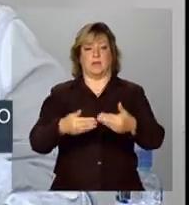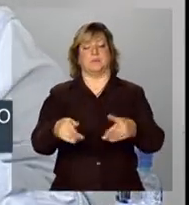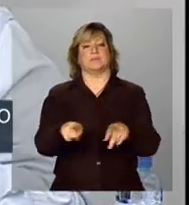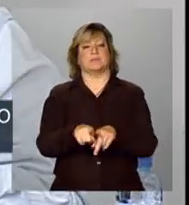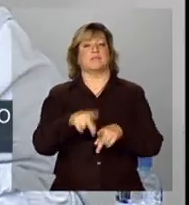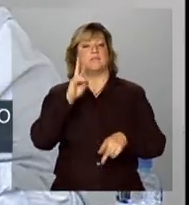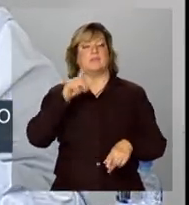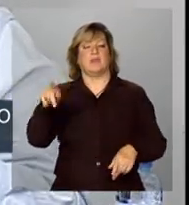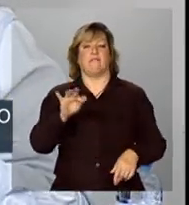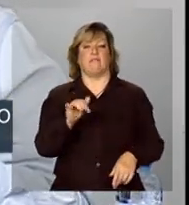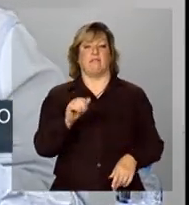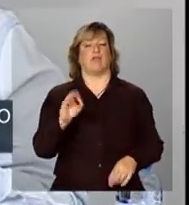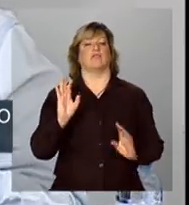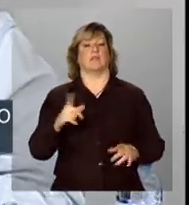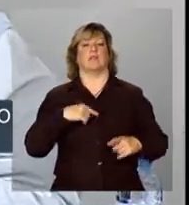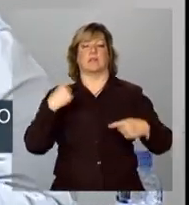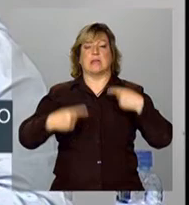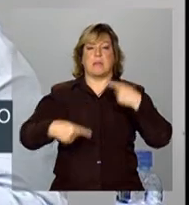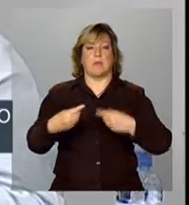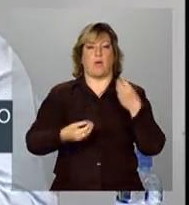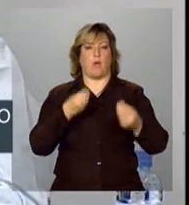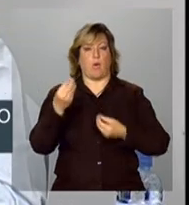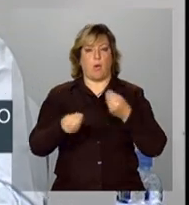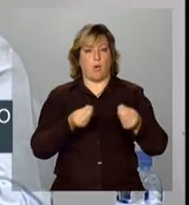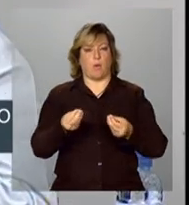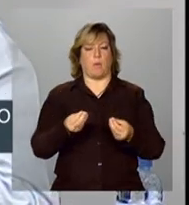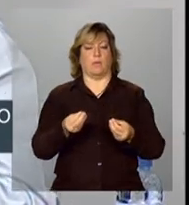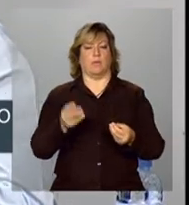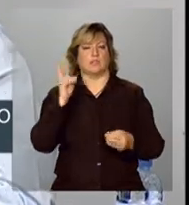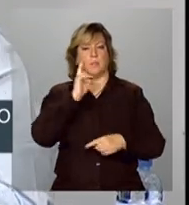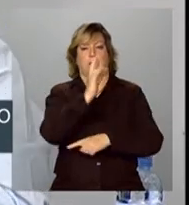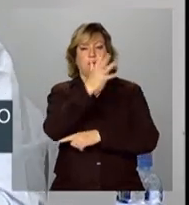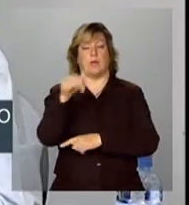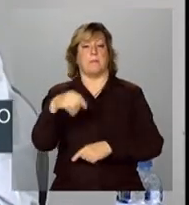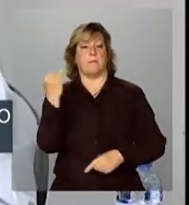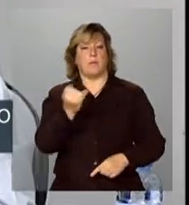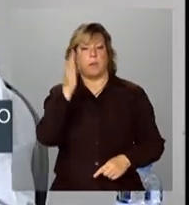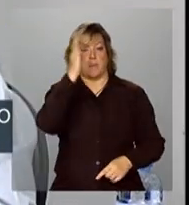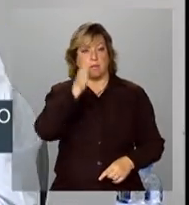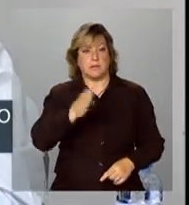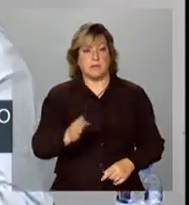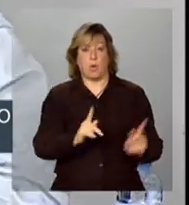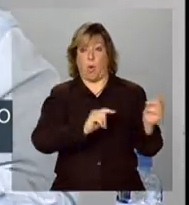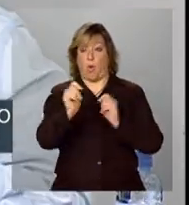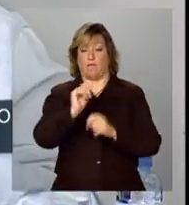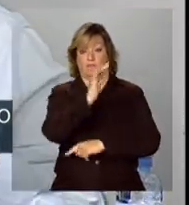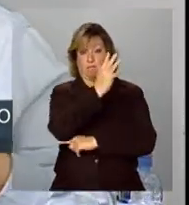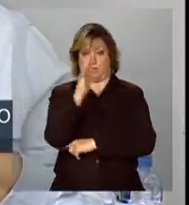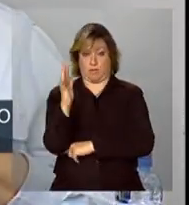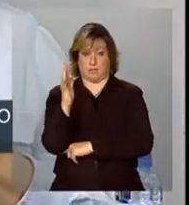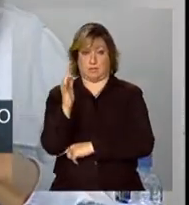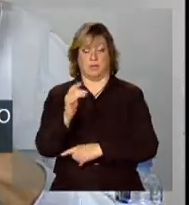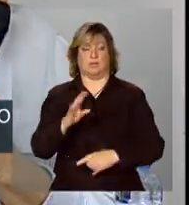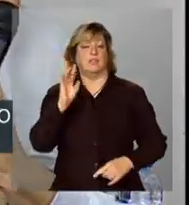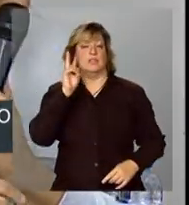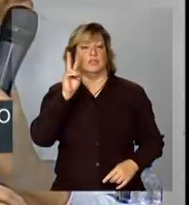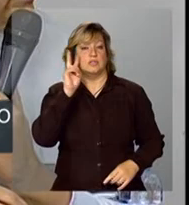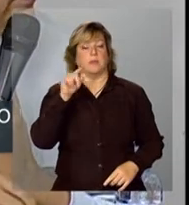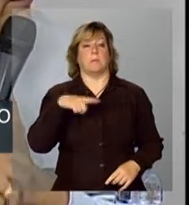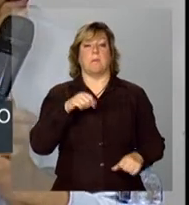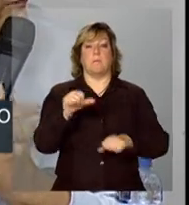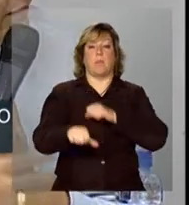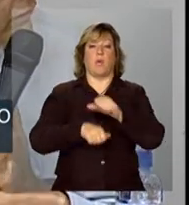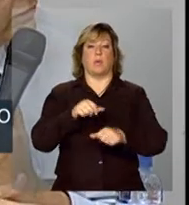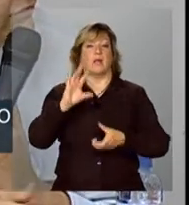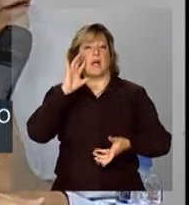um debate sobre o Congresso Mundial de Florestas e a importância do Brasil na conservação das suas florestas, do ponto de vista não só da mudança do